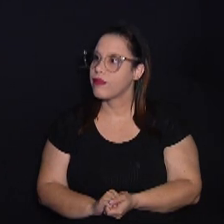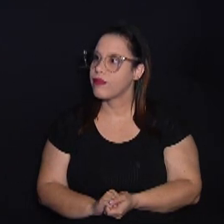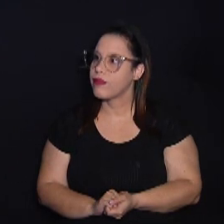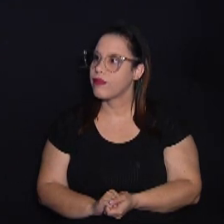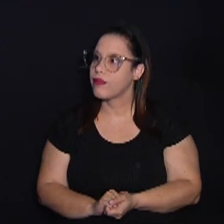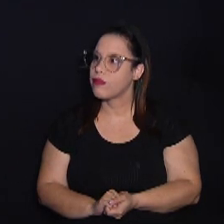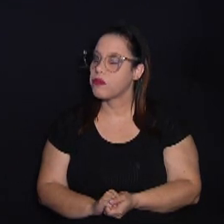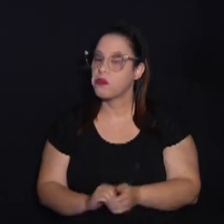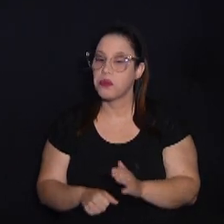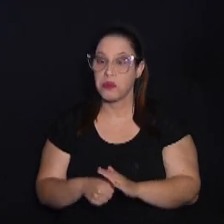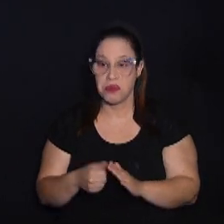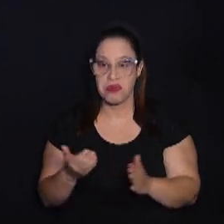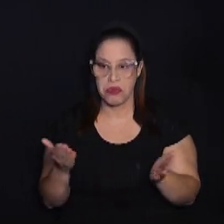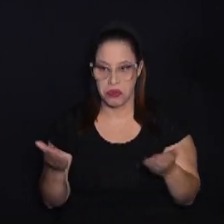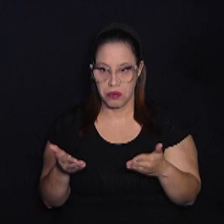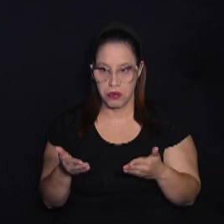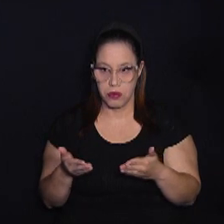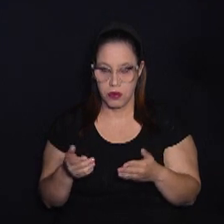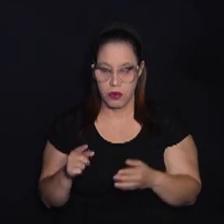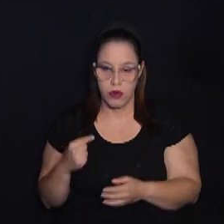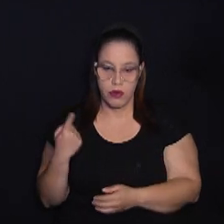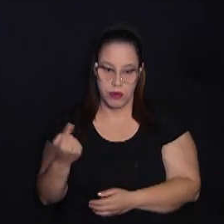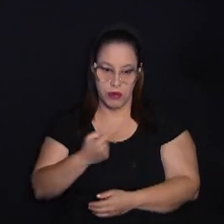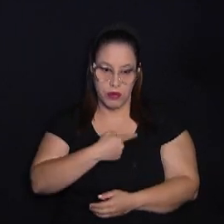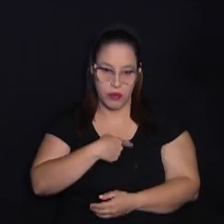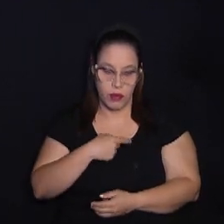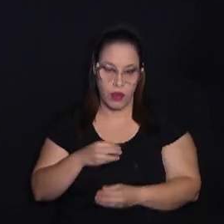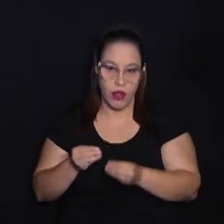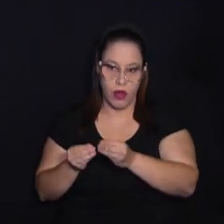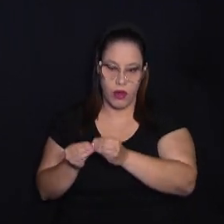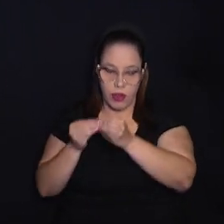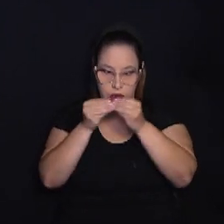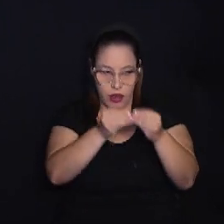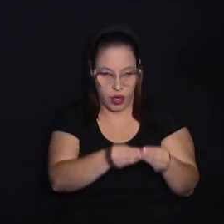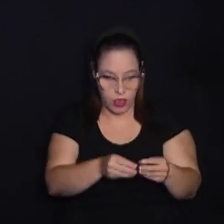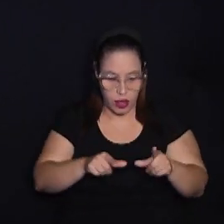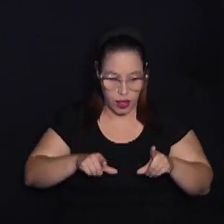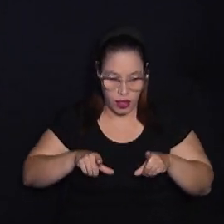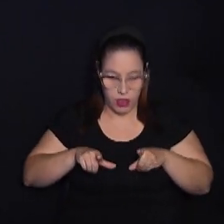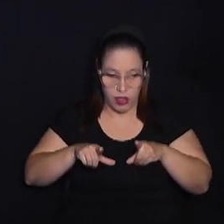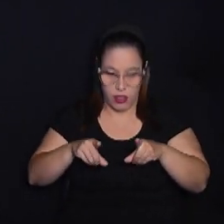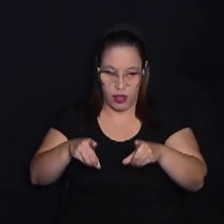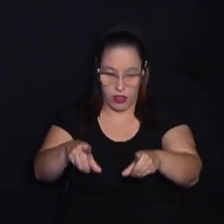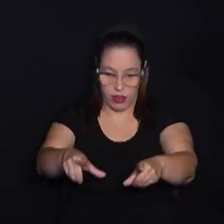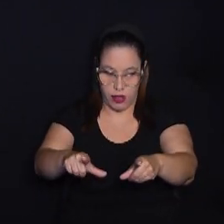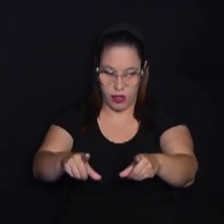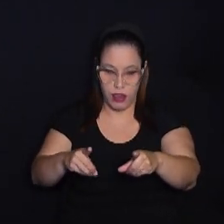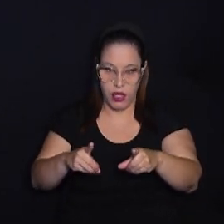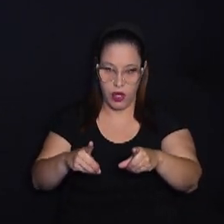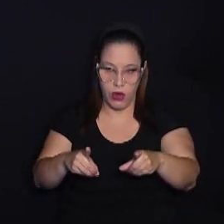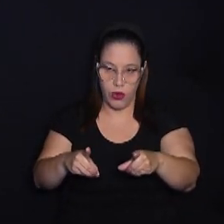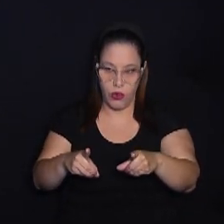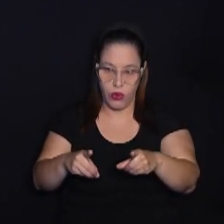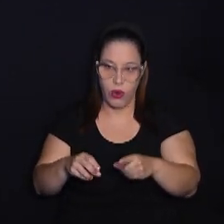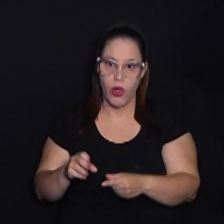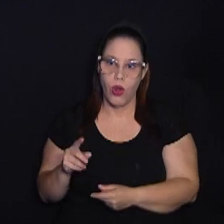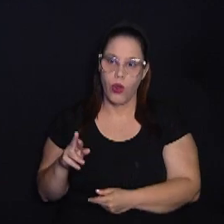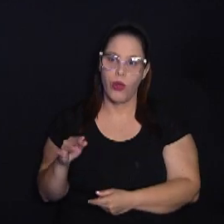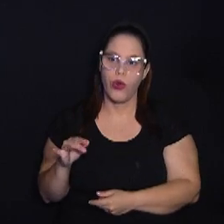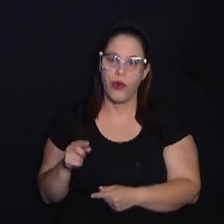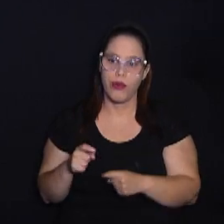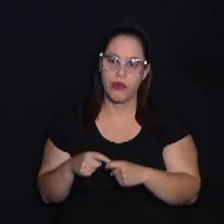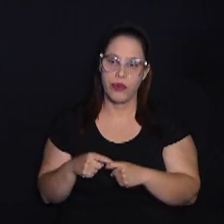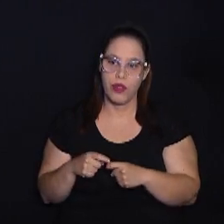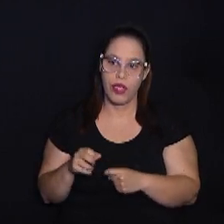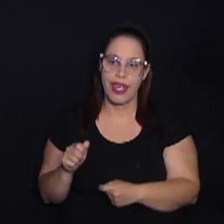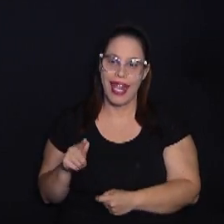E neste momento, nós teremos a entrega do Diploma de Mérito Contábil, doutora Taliba Amadeu Sevá, à Aparecida